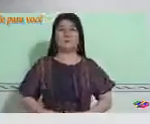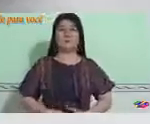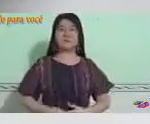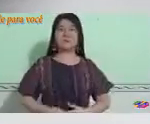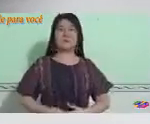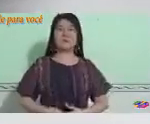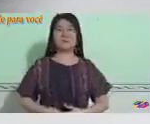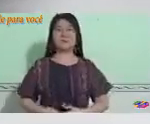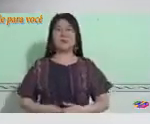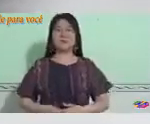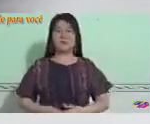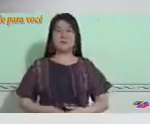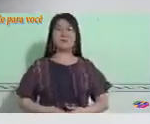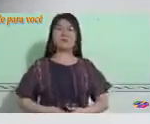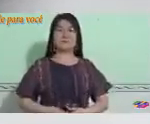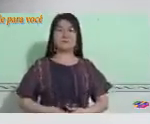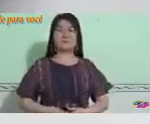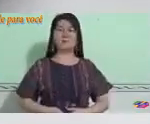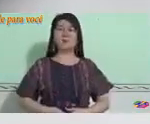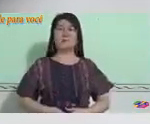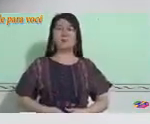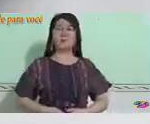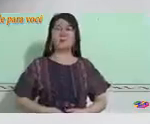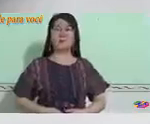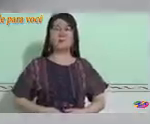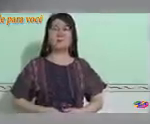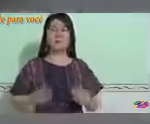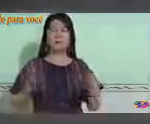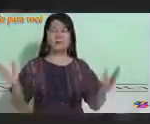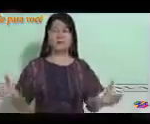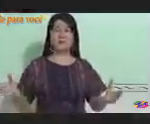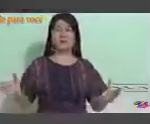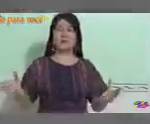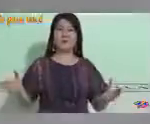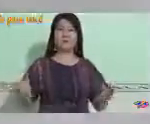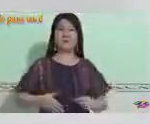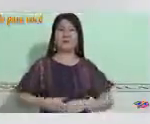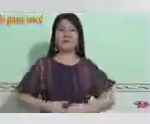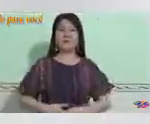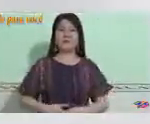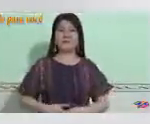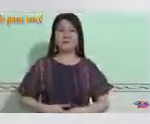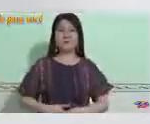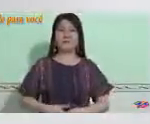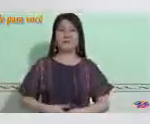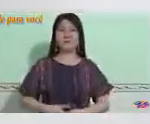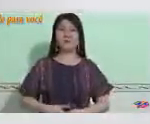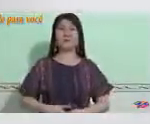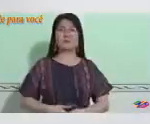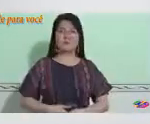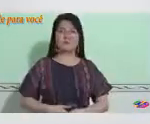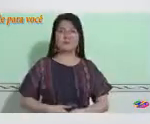podem afetar a pele, as unhas ou o couro cabeludo, causando coceira intensa e, em alguns casos,